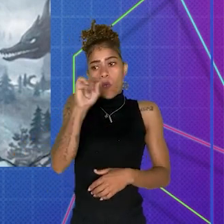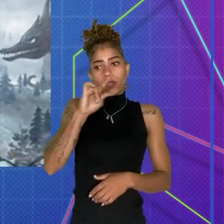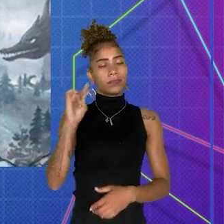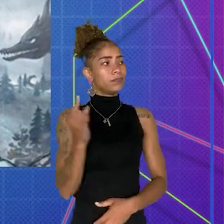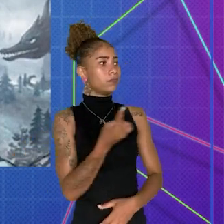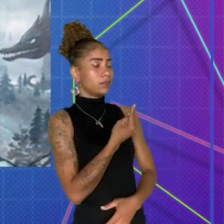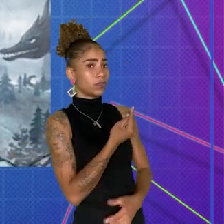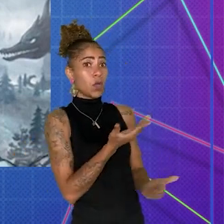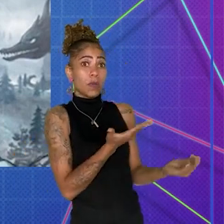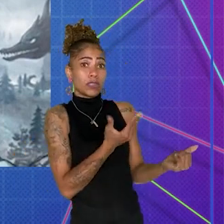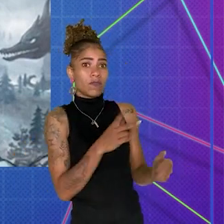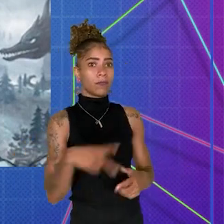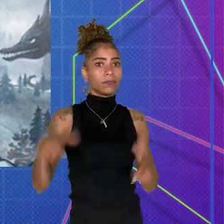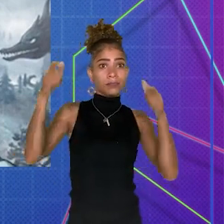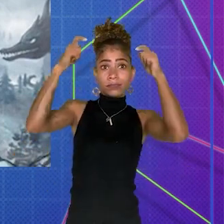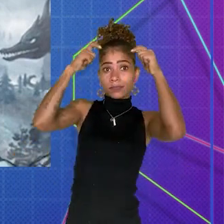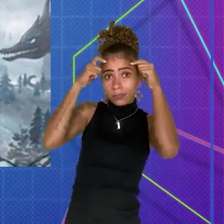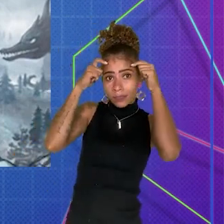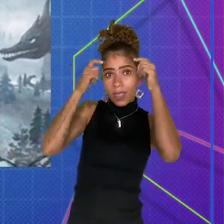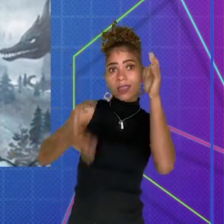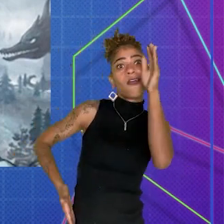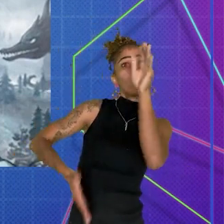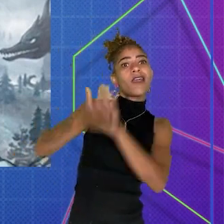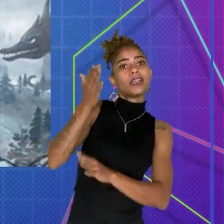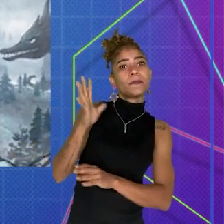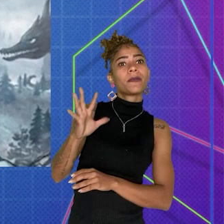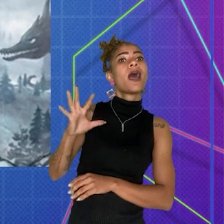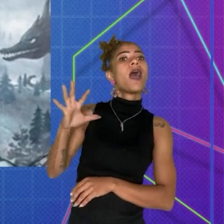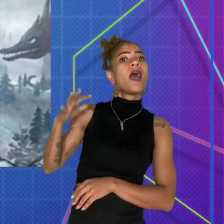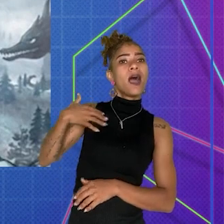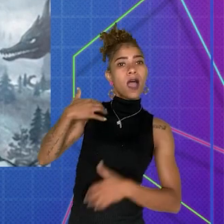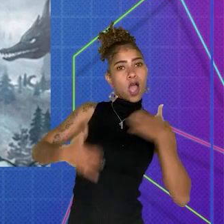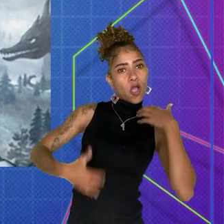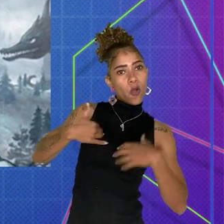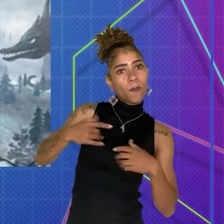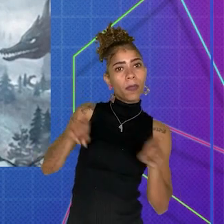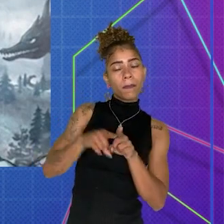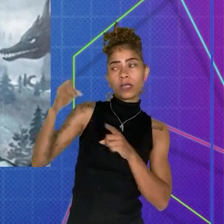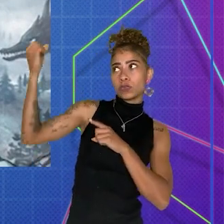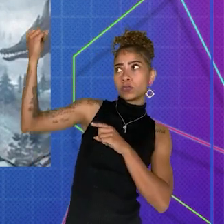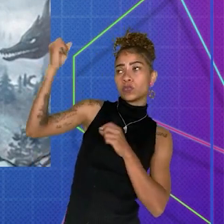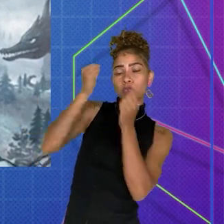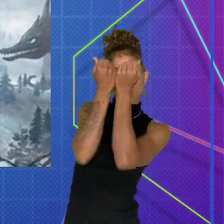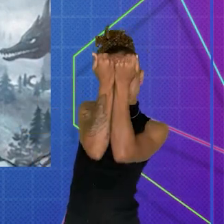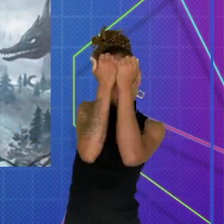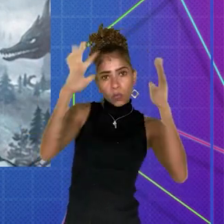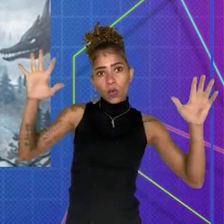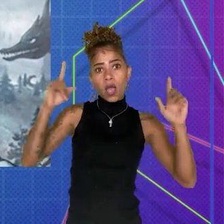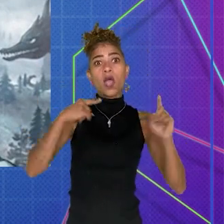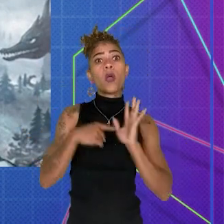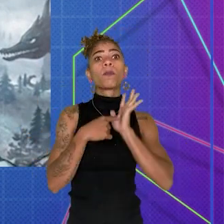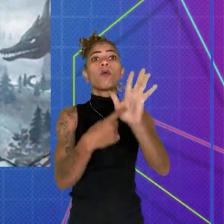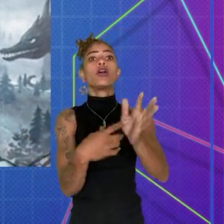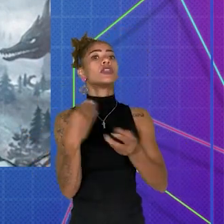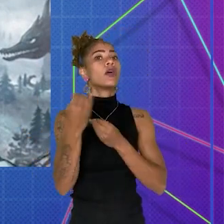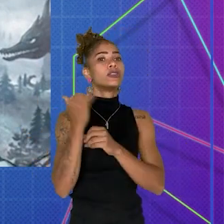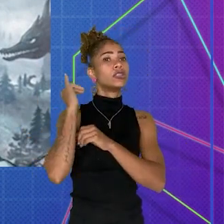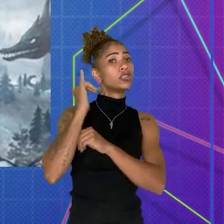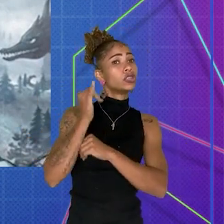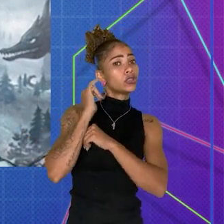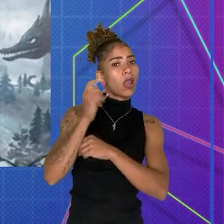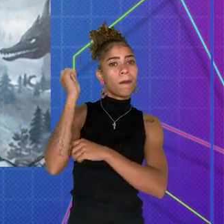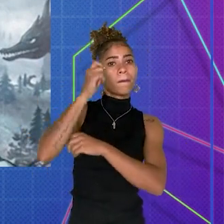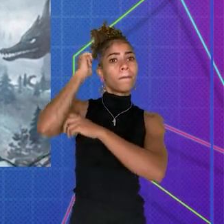conta a história de uma jovem princesa que viaja pelo reino de Lemúria para recuperar seu corpo e sua luz. O jogo